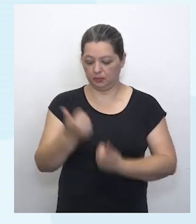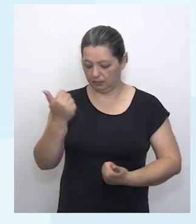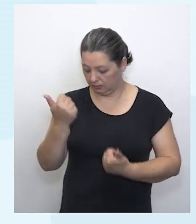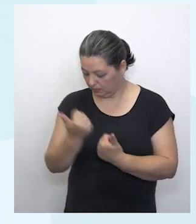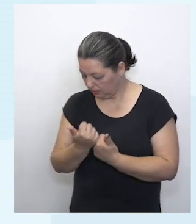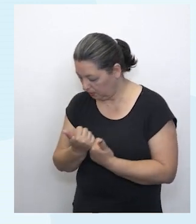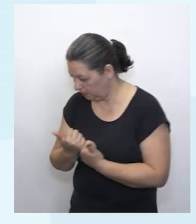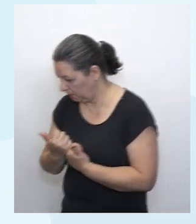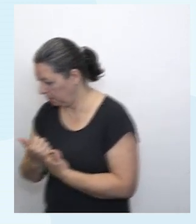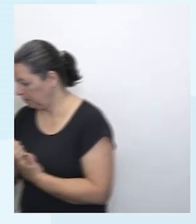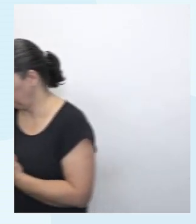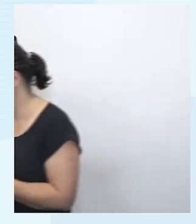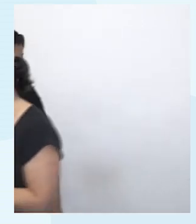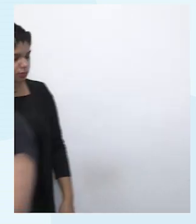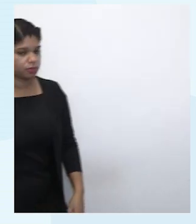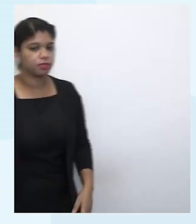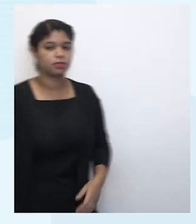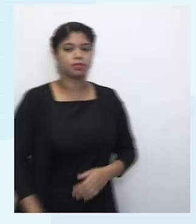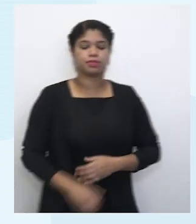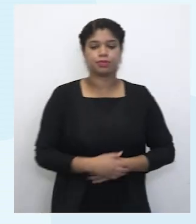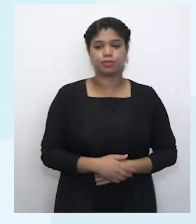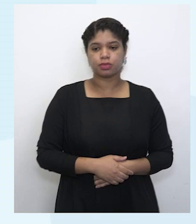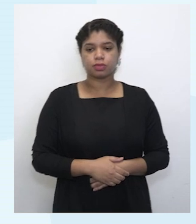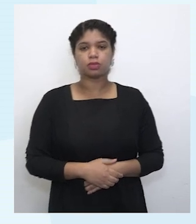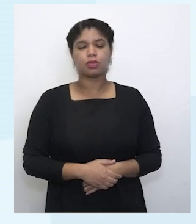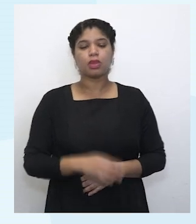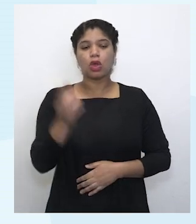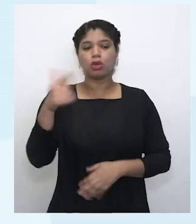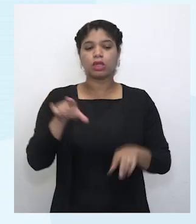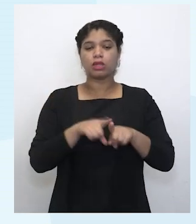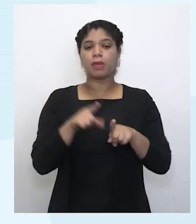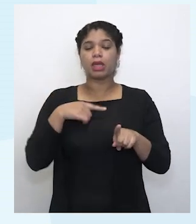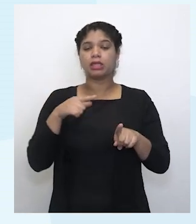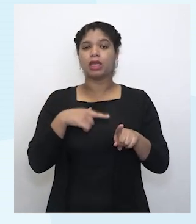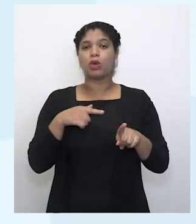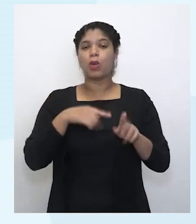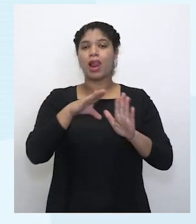outra é a lista de ferramentas.